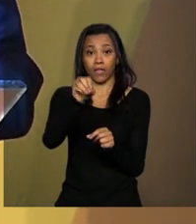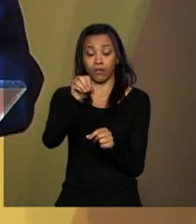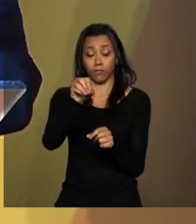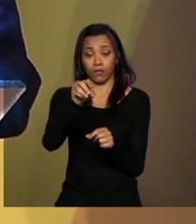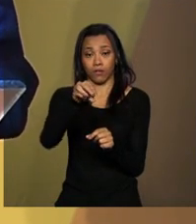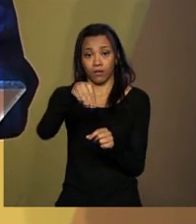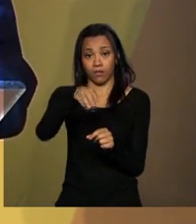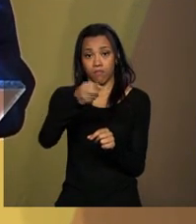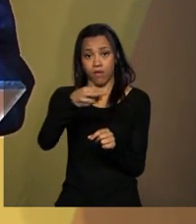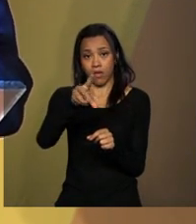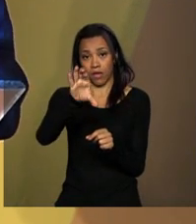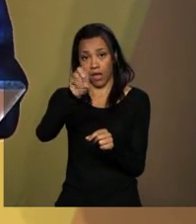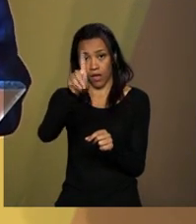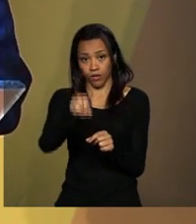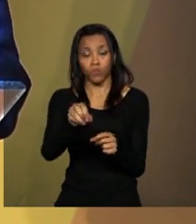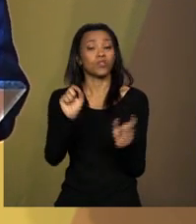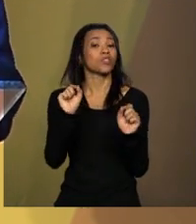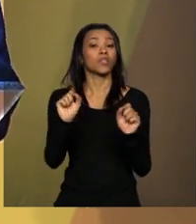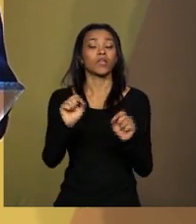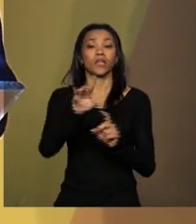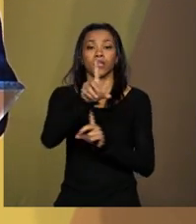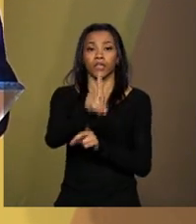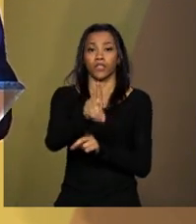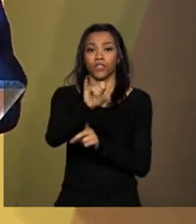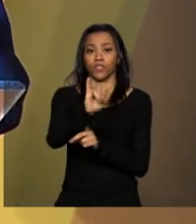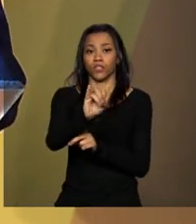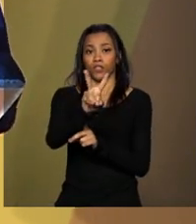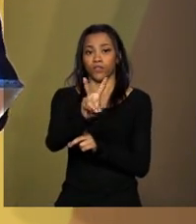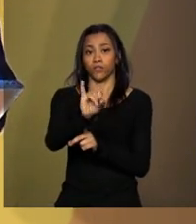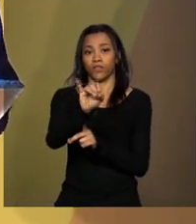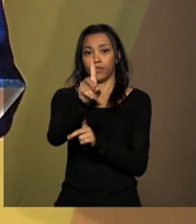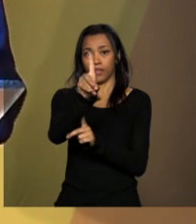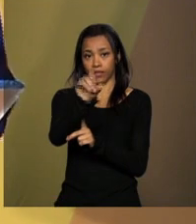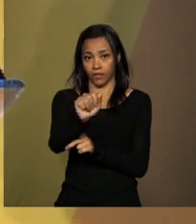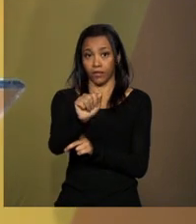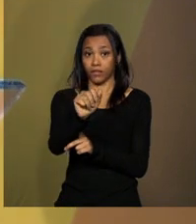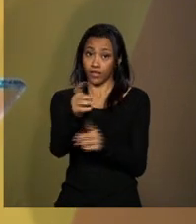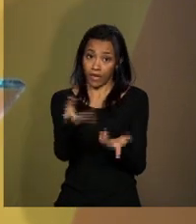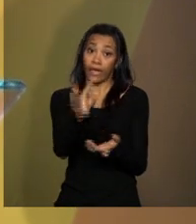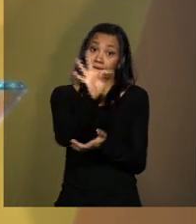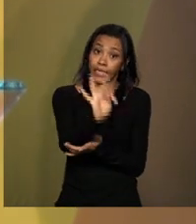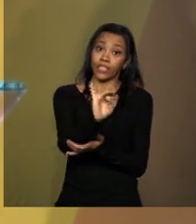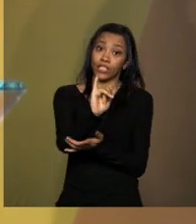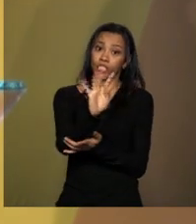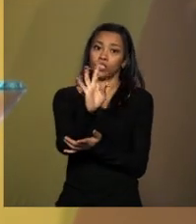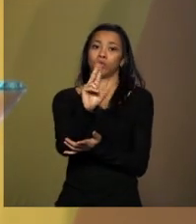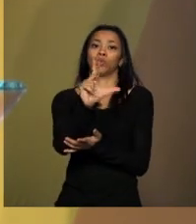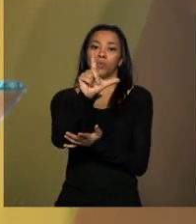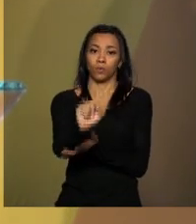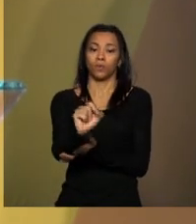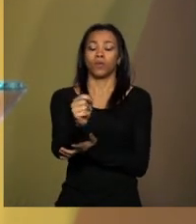refiro a títulos de dívida de infraestrutura que tem vantagens